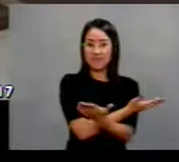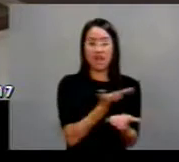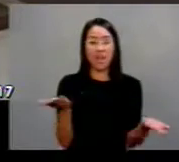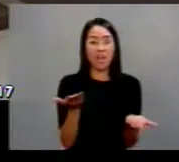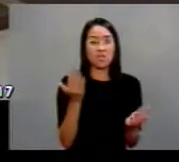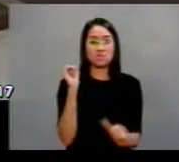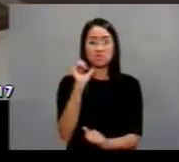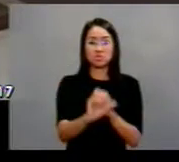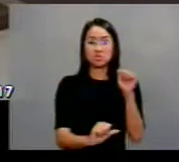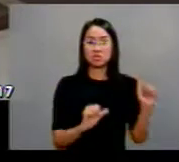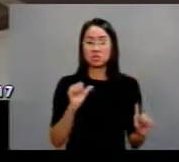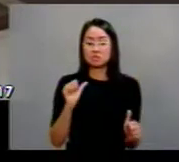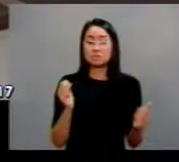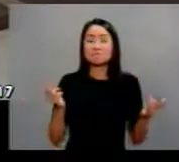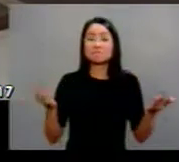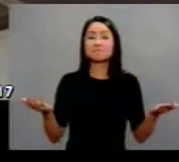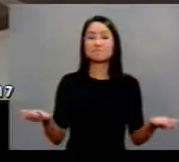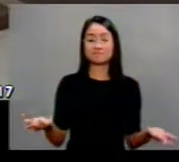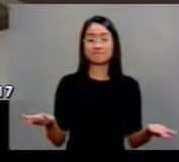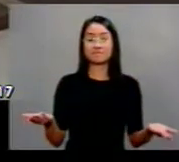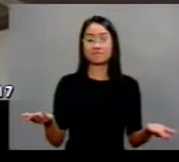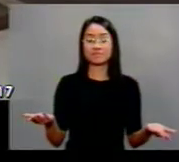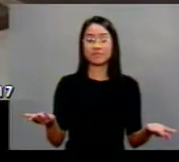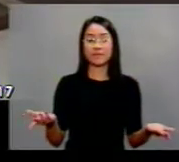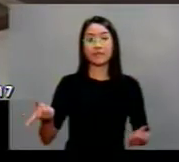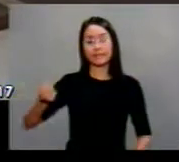enganemos. Não nos enganemos.